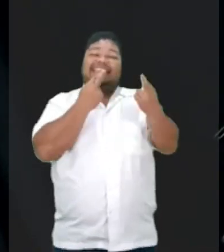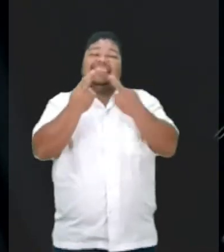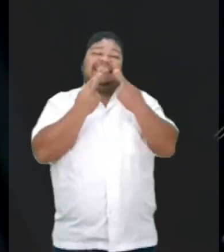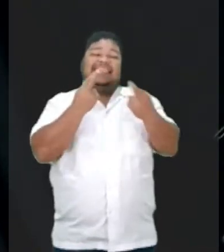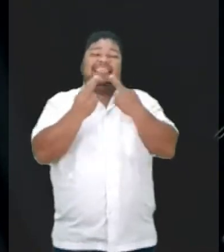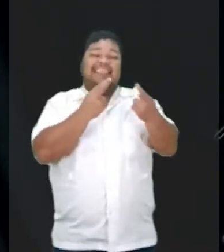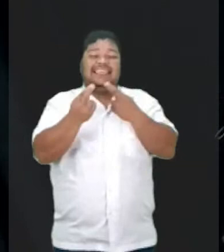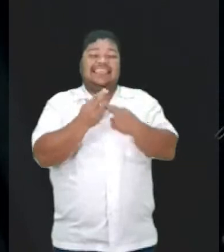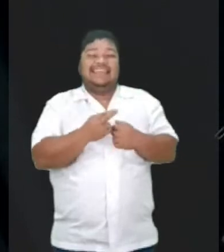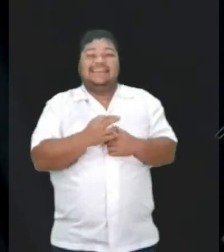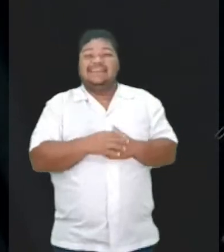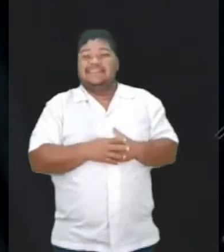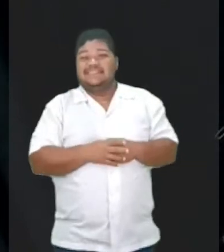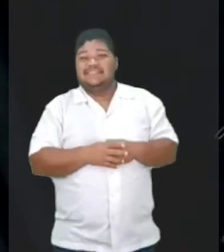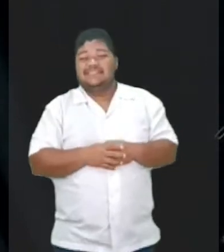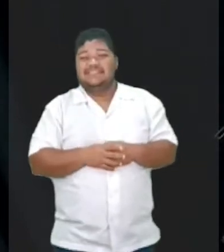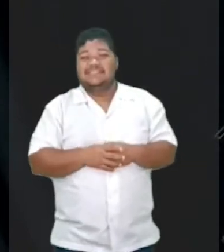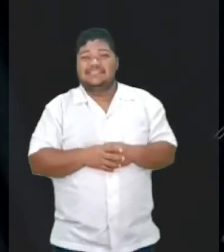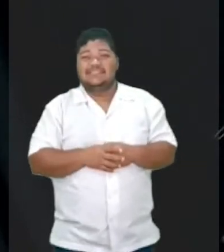ó João.